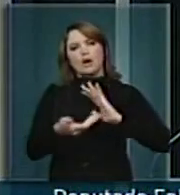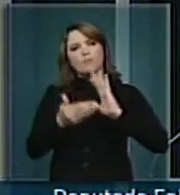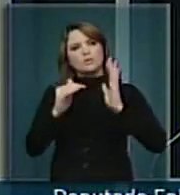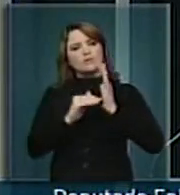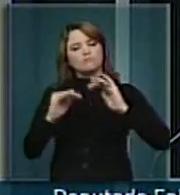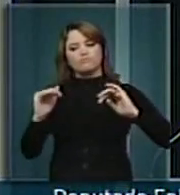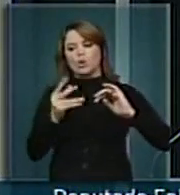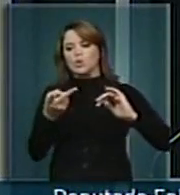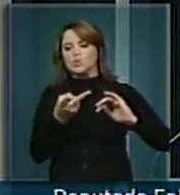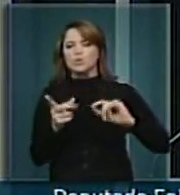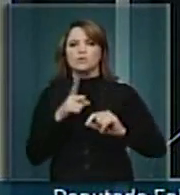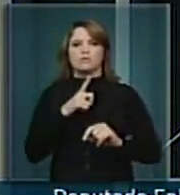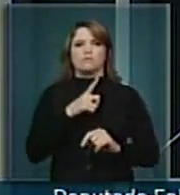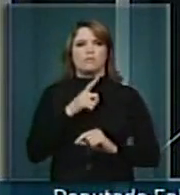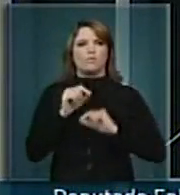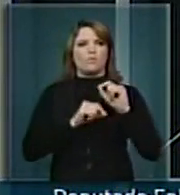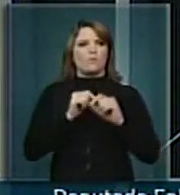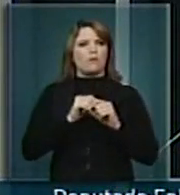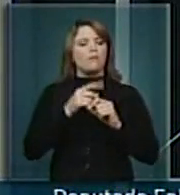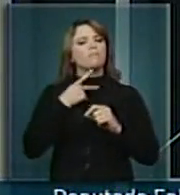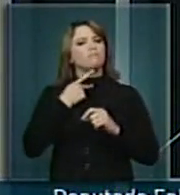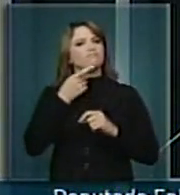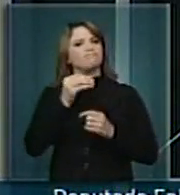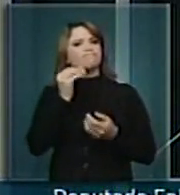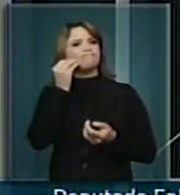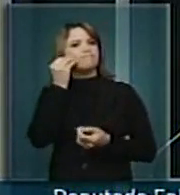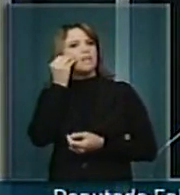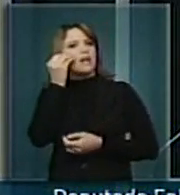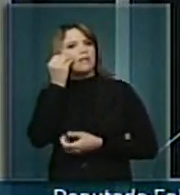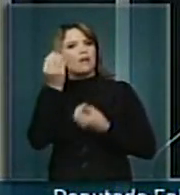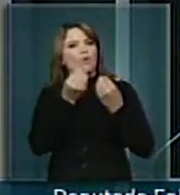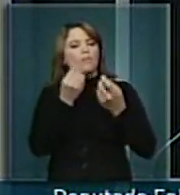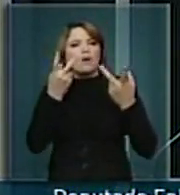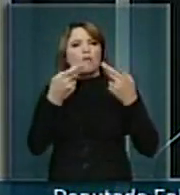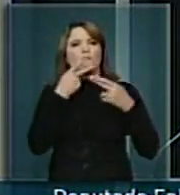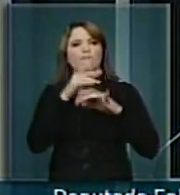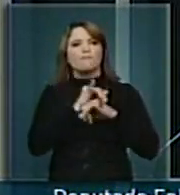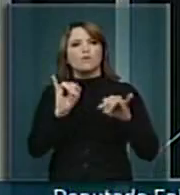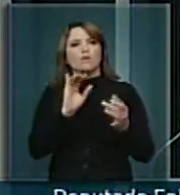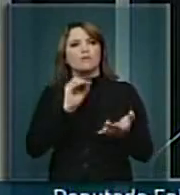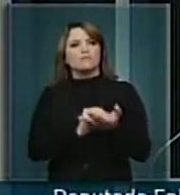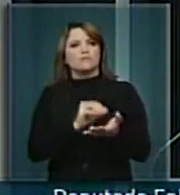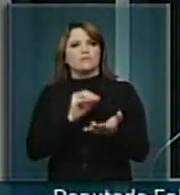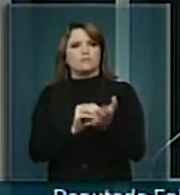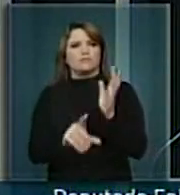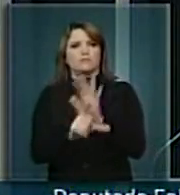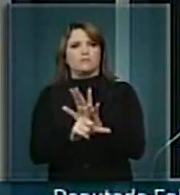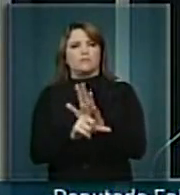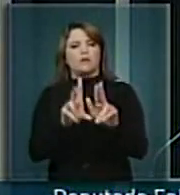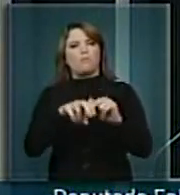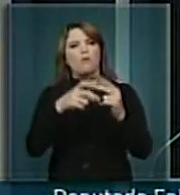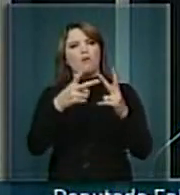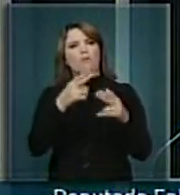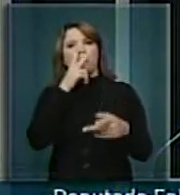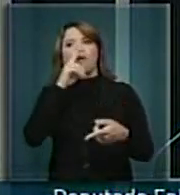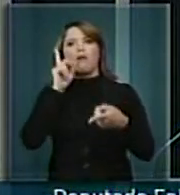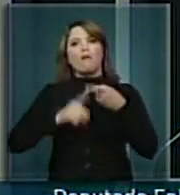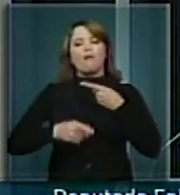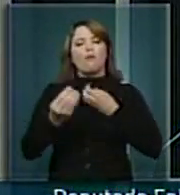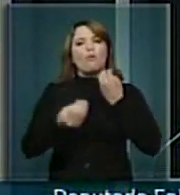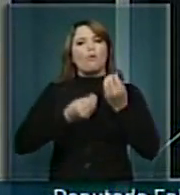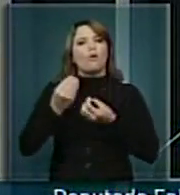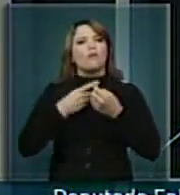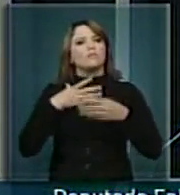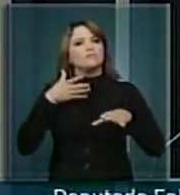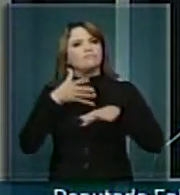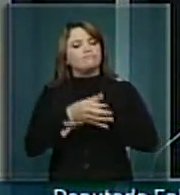casas, prestam-se a cobrir a já referida lacuna legal, que tanto inibe a atuação